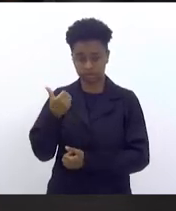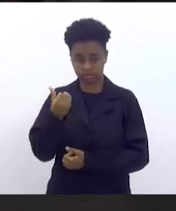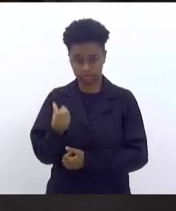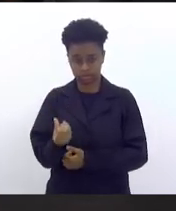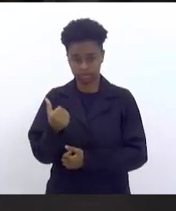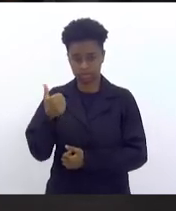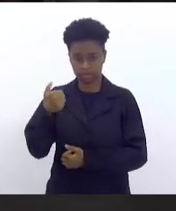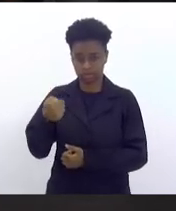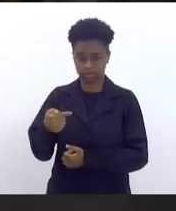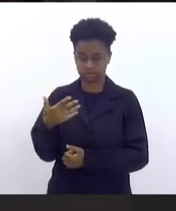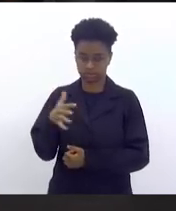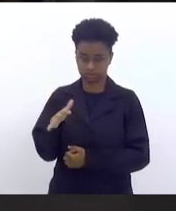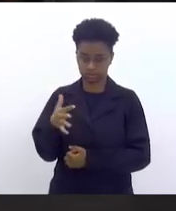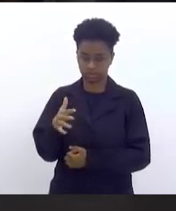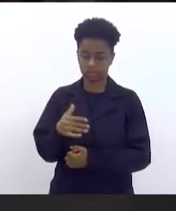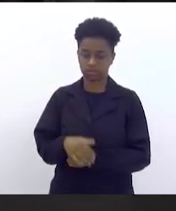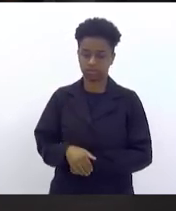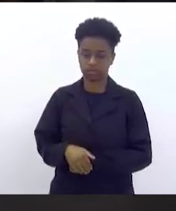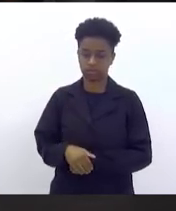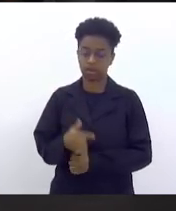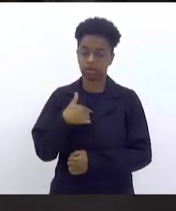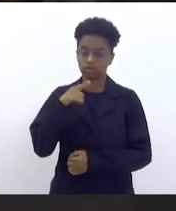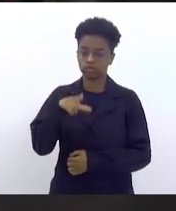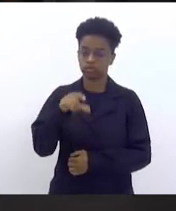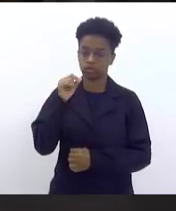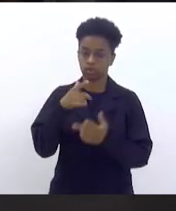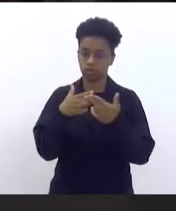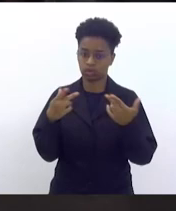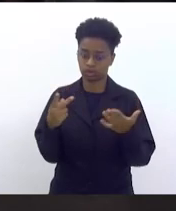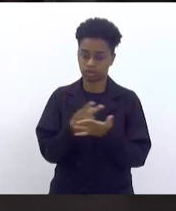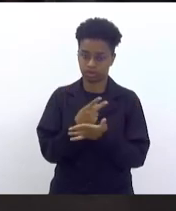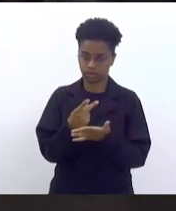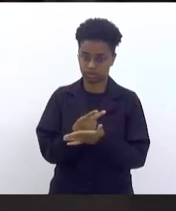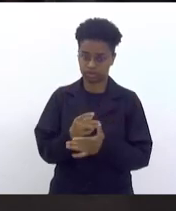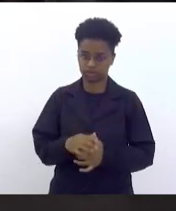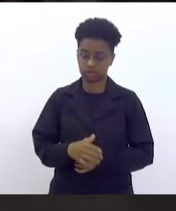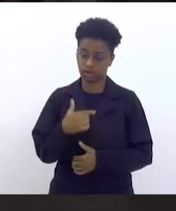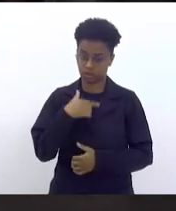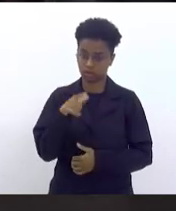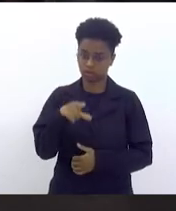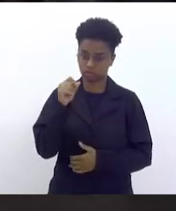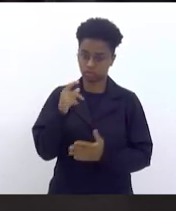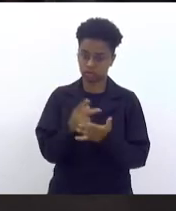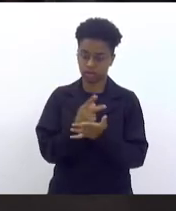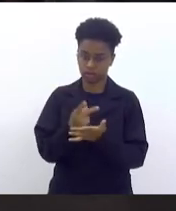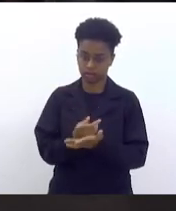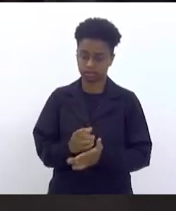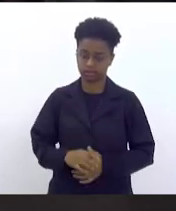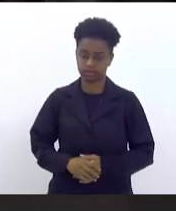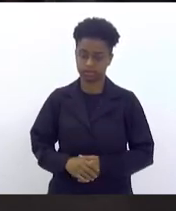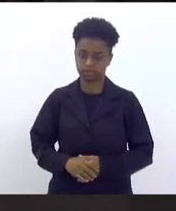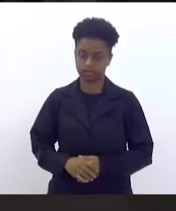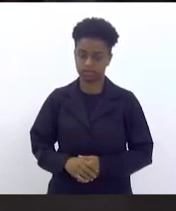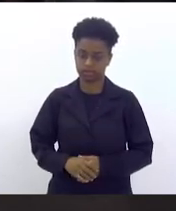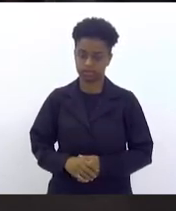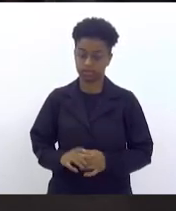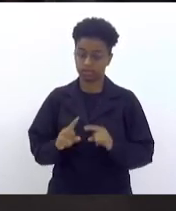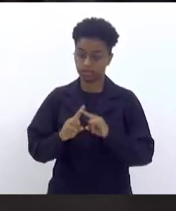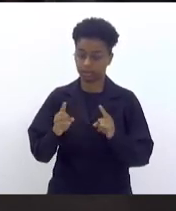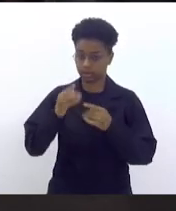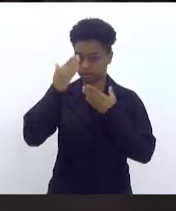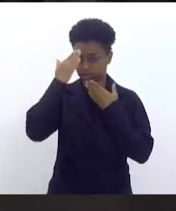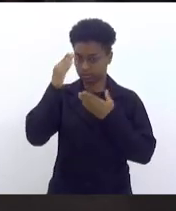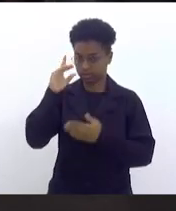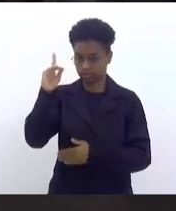17 eu fiz a escolha errada eu fiz a escolha errada mas graças a